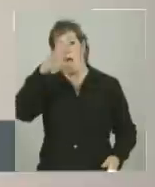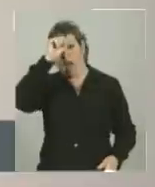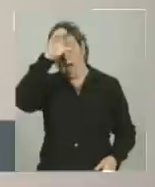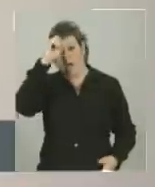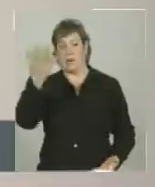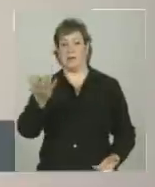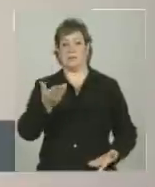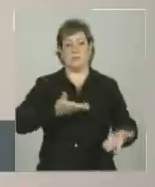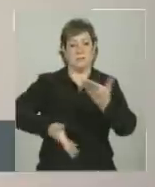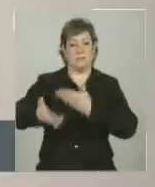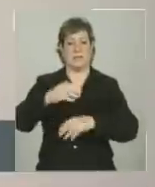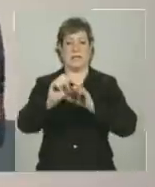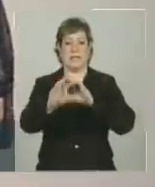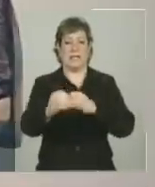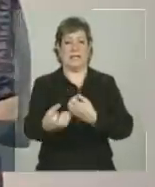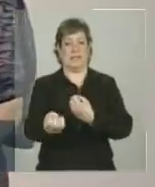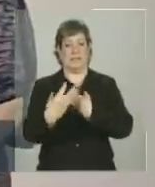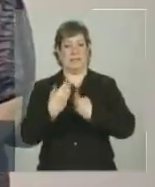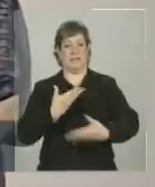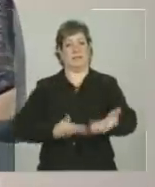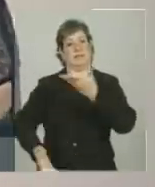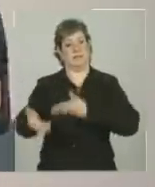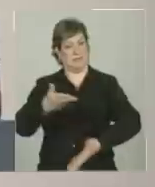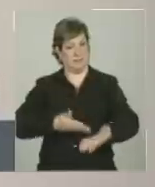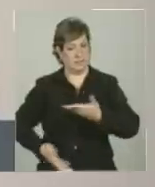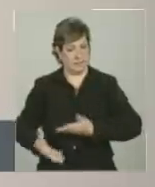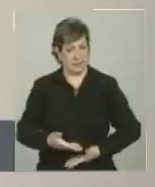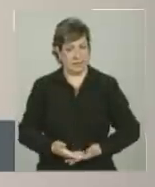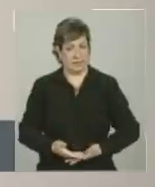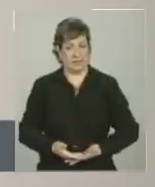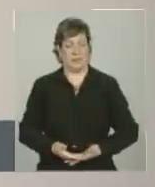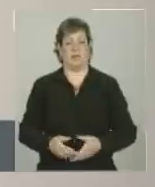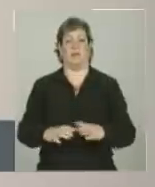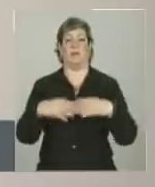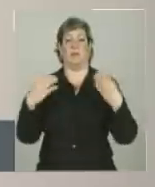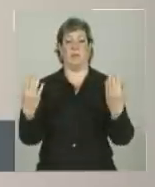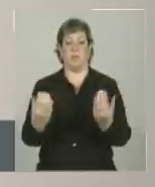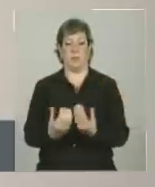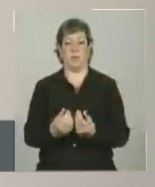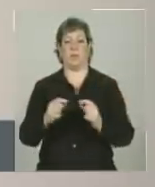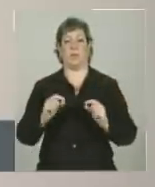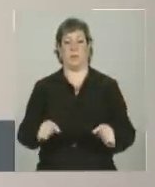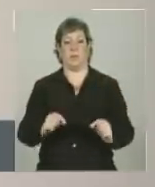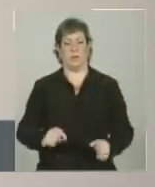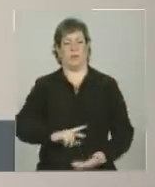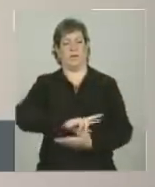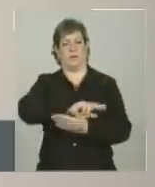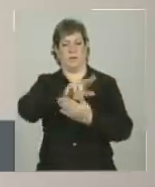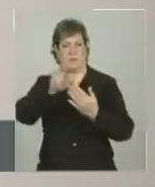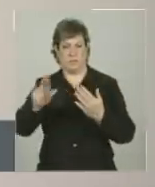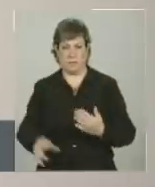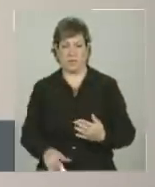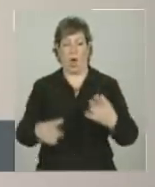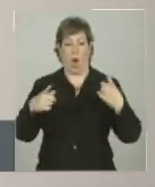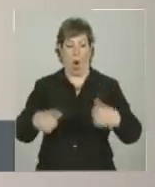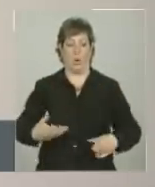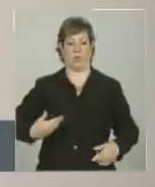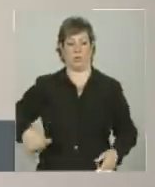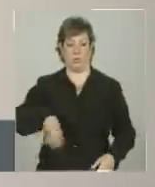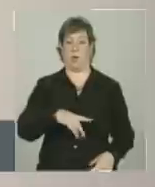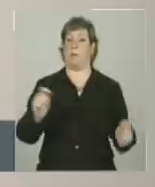a ensinar, um novo fórum de relações multilaterais, onde